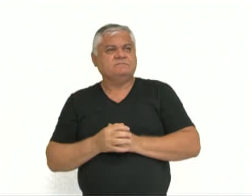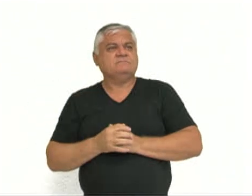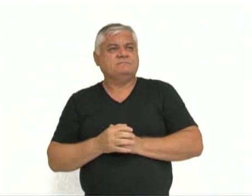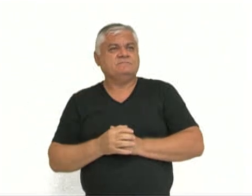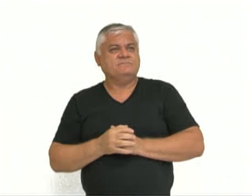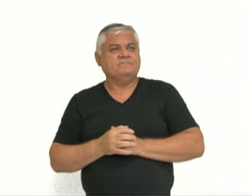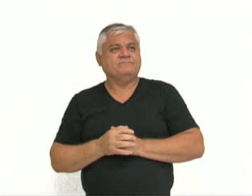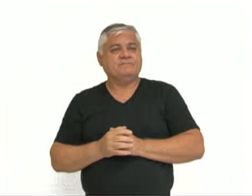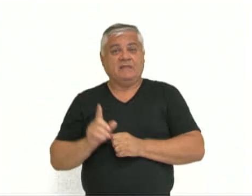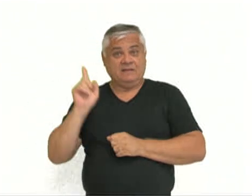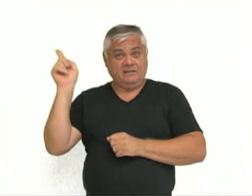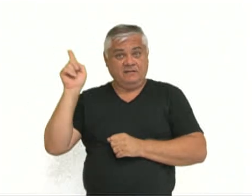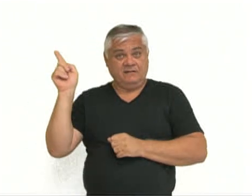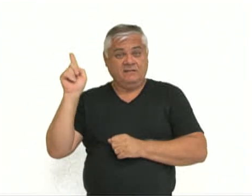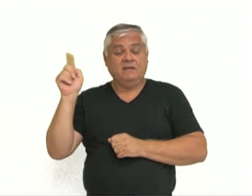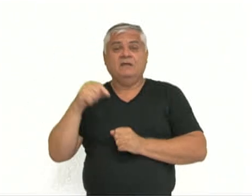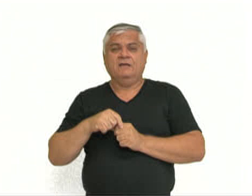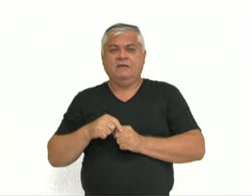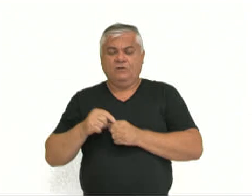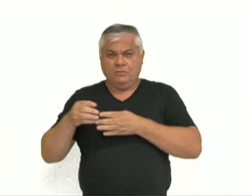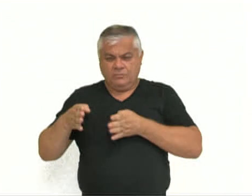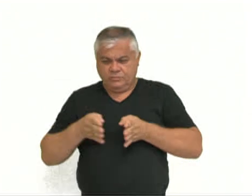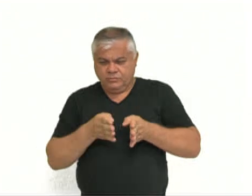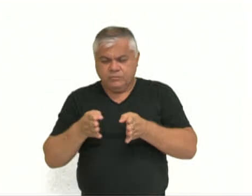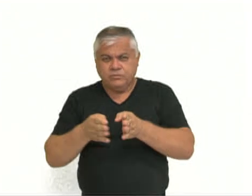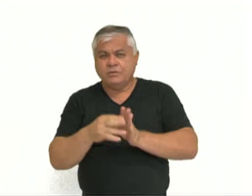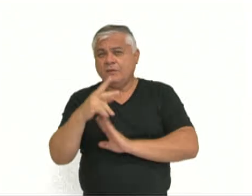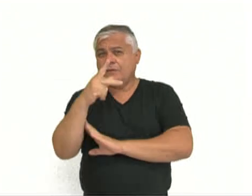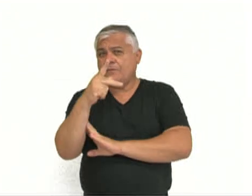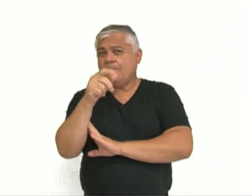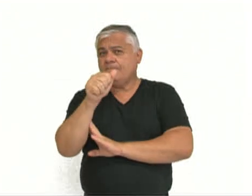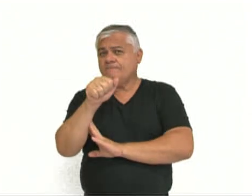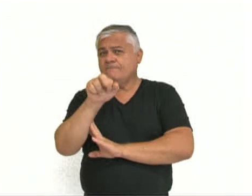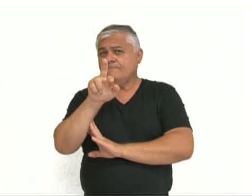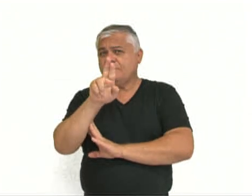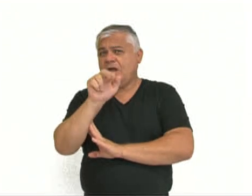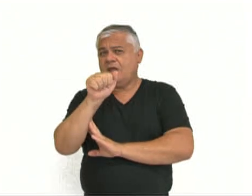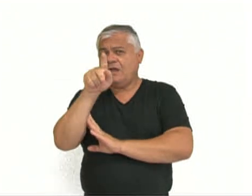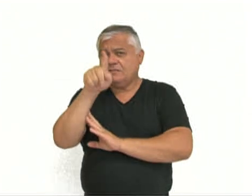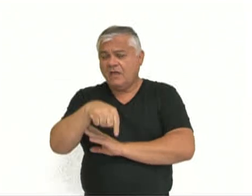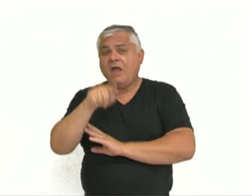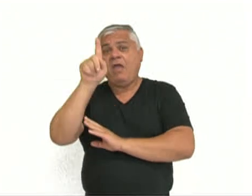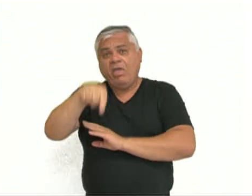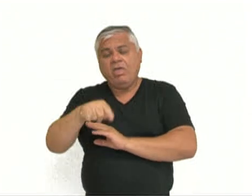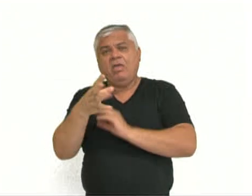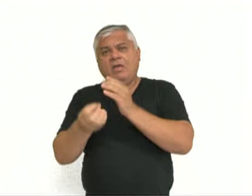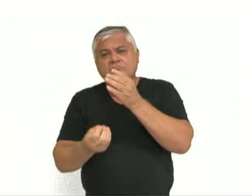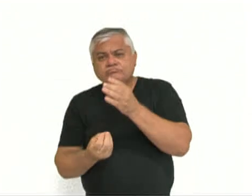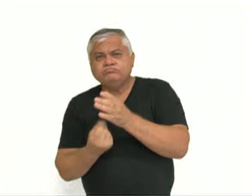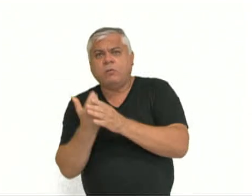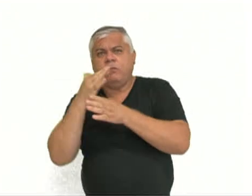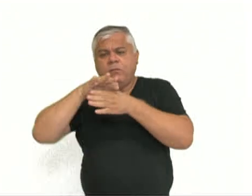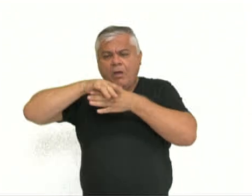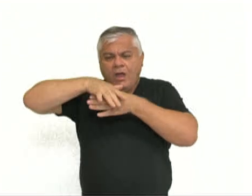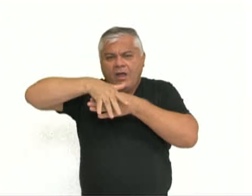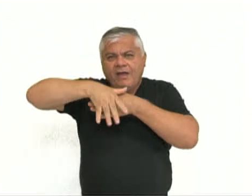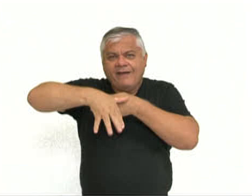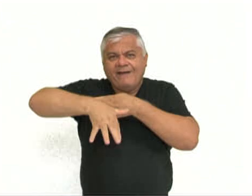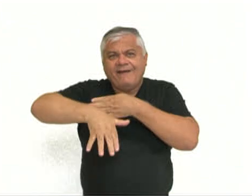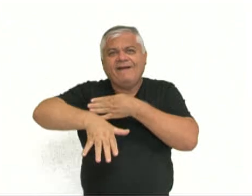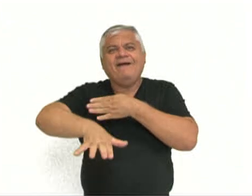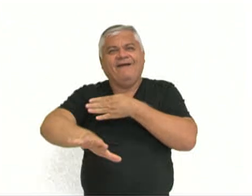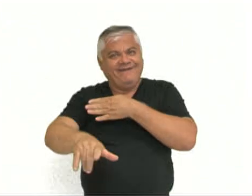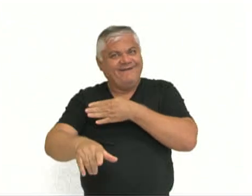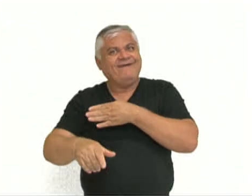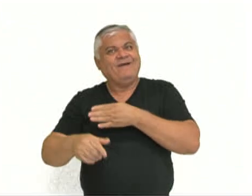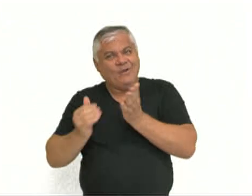uma informação para vocês, que o Rio Paraná é um dos rios que serve como fonte para as águas que vão para esse reservatório lá em Foz